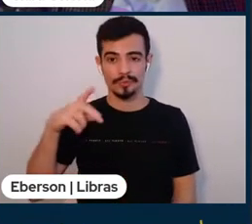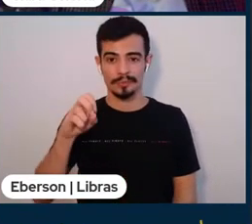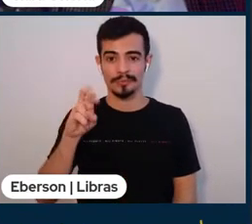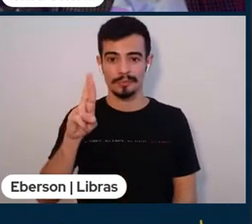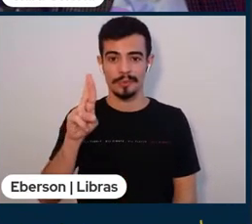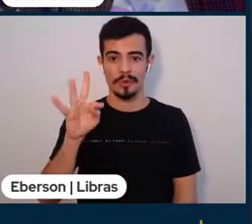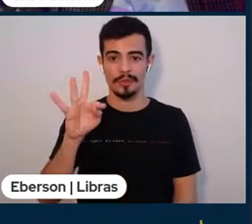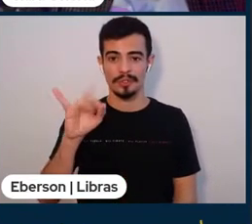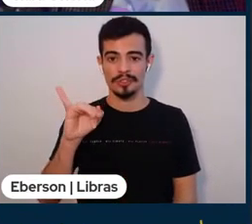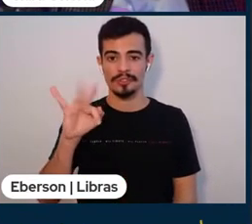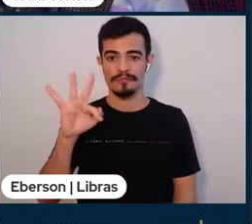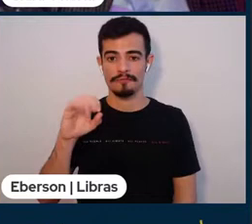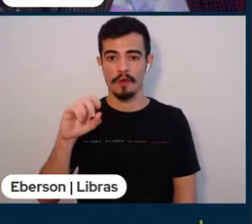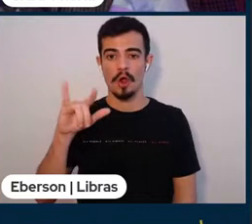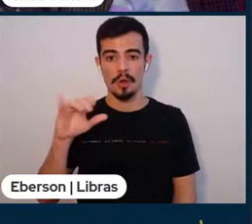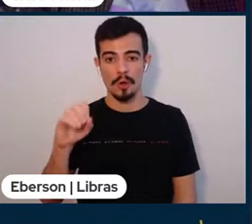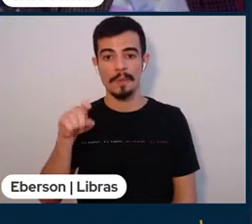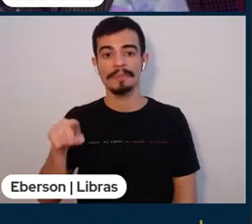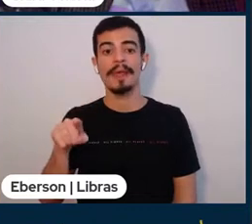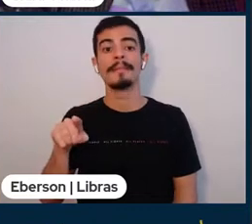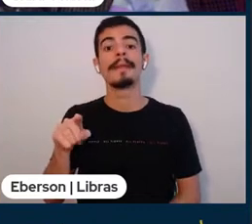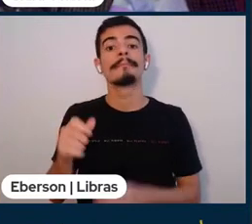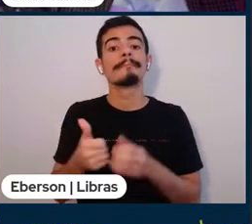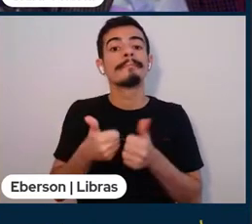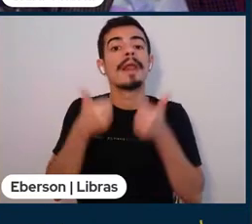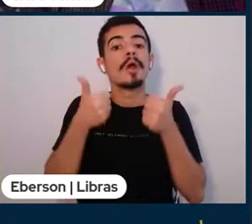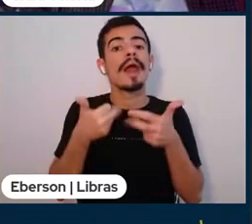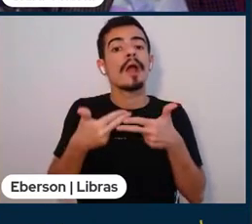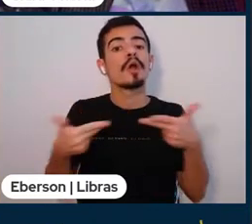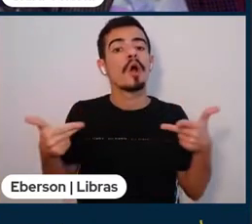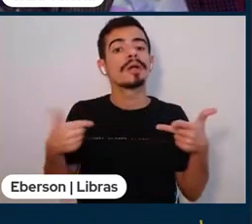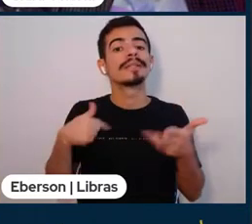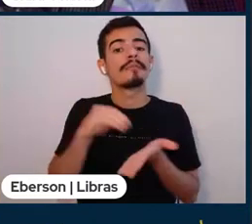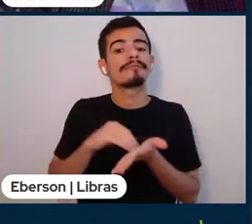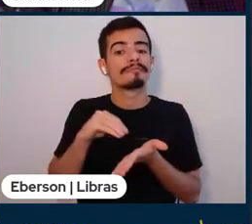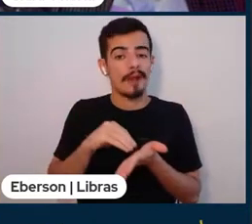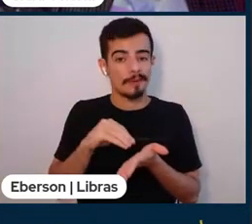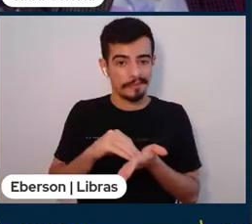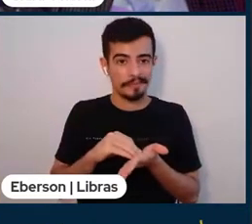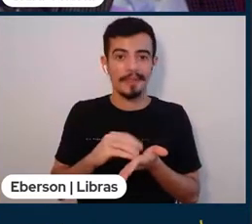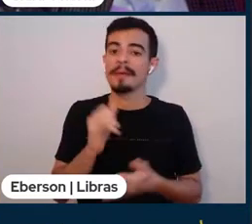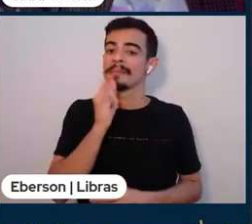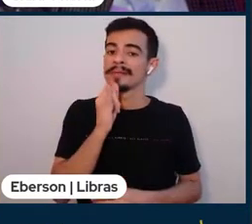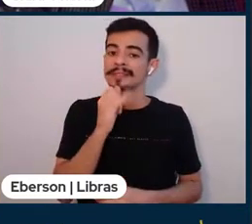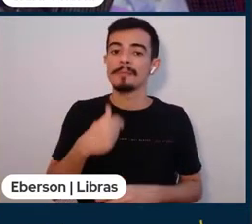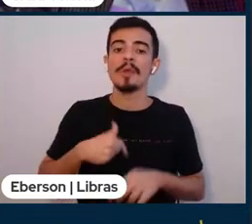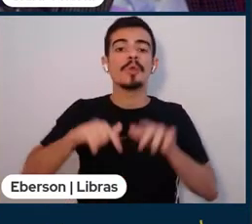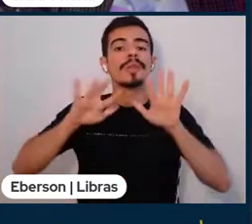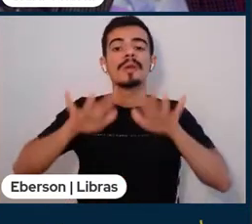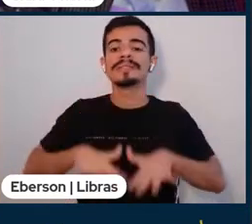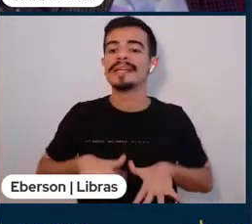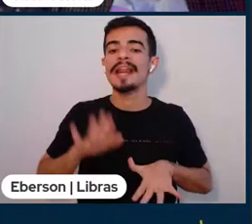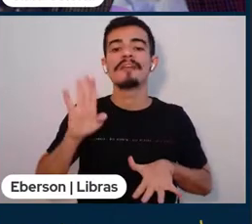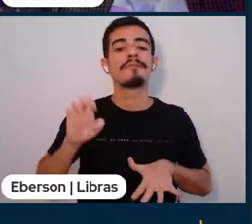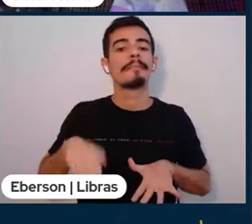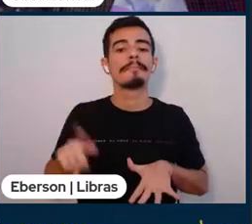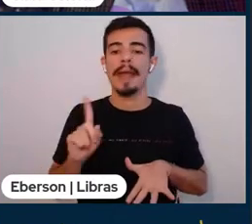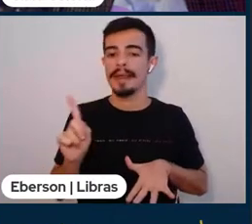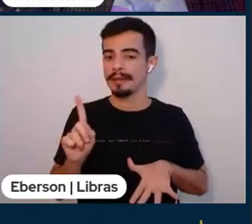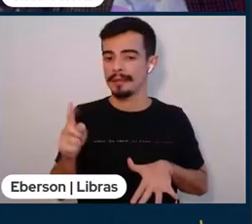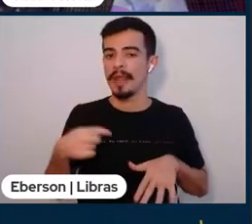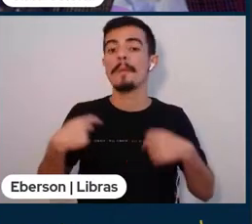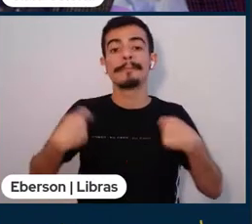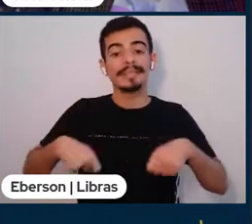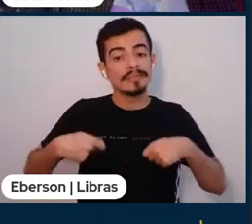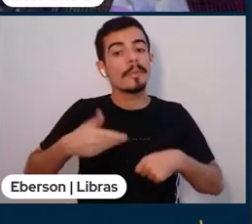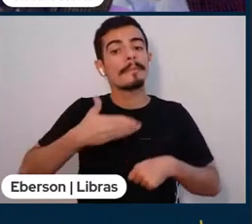para melhorar déficits meu. Então, eu não escrevo bem. Eu acredito que eu tenho que melhorar na escrita.